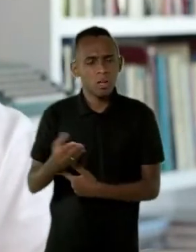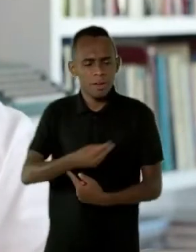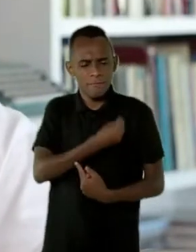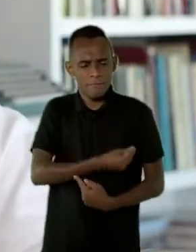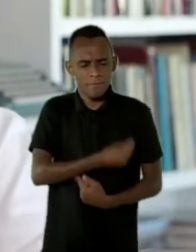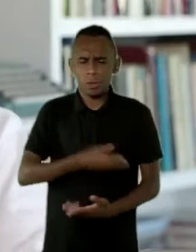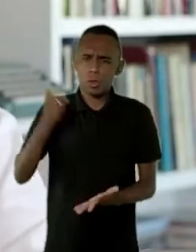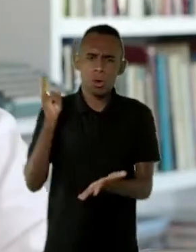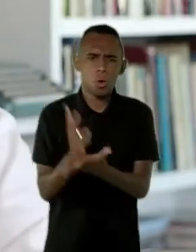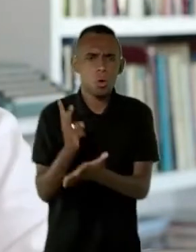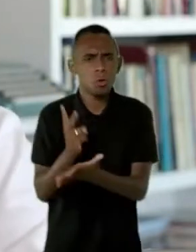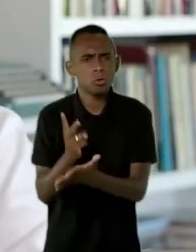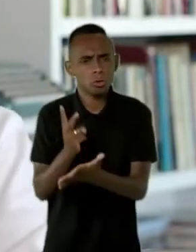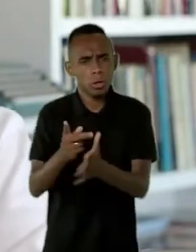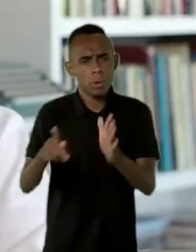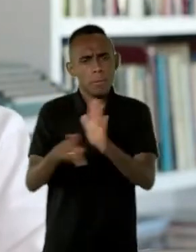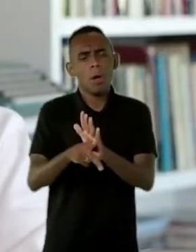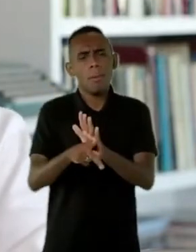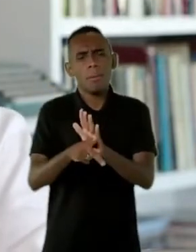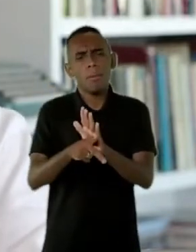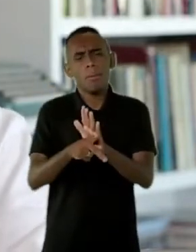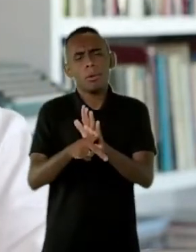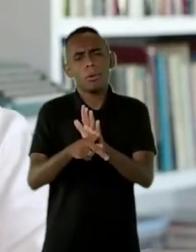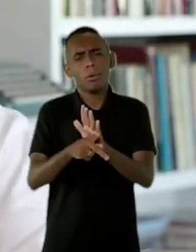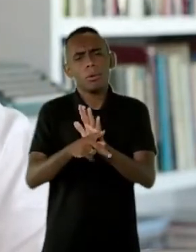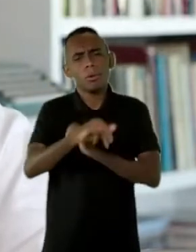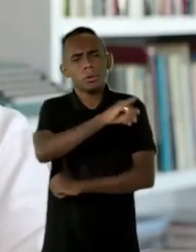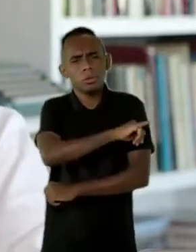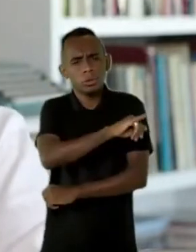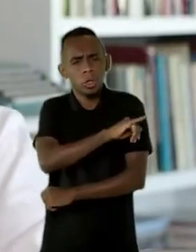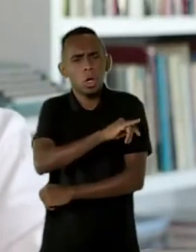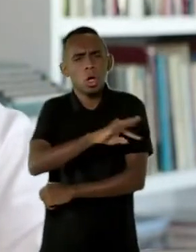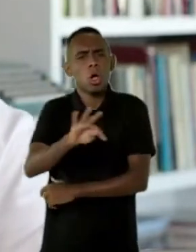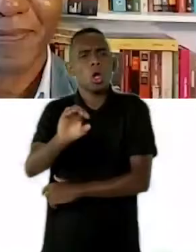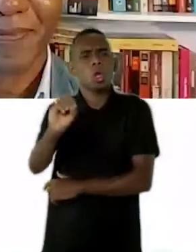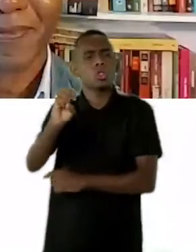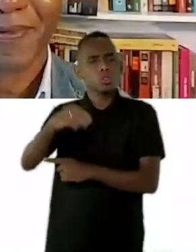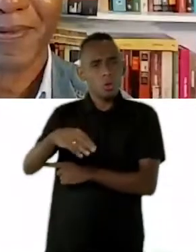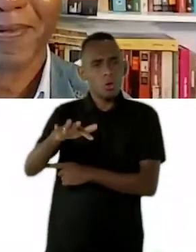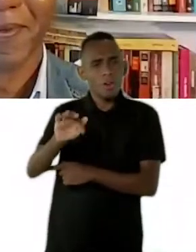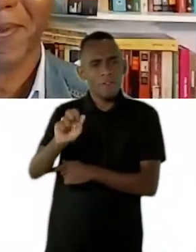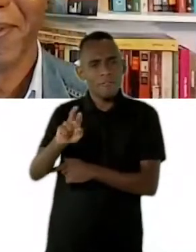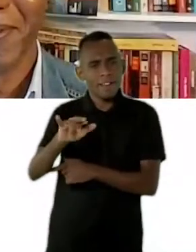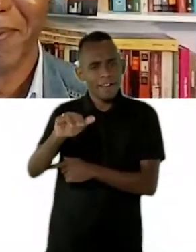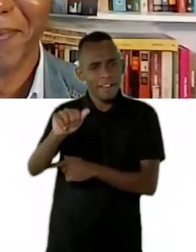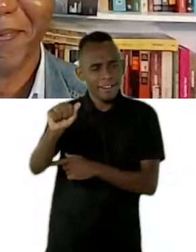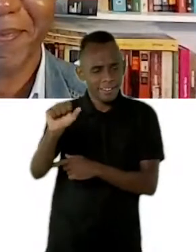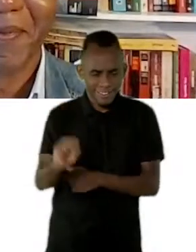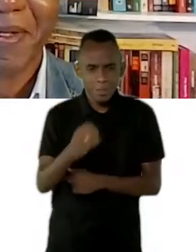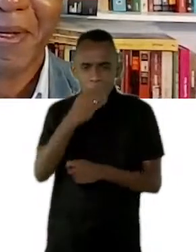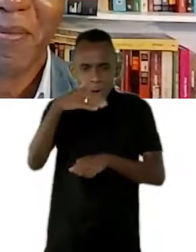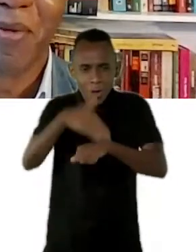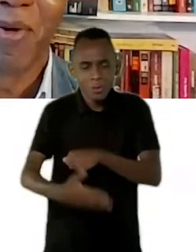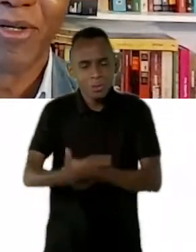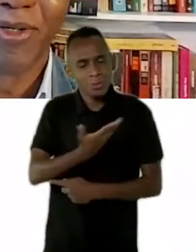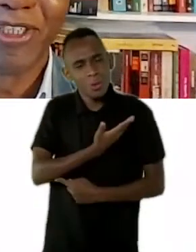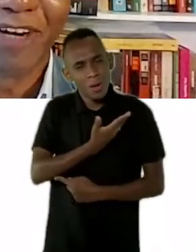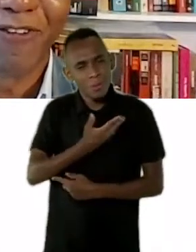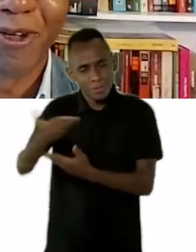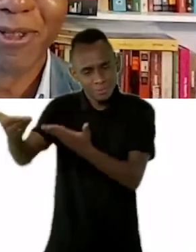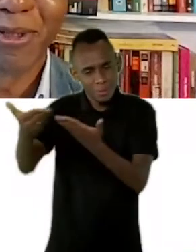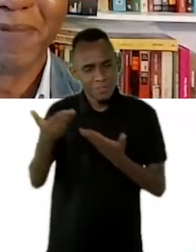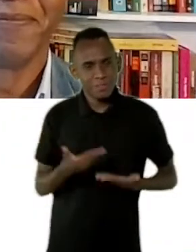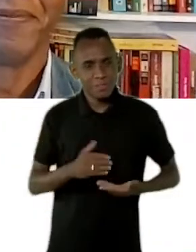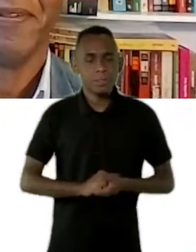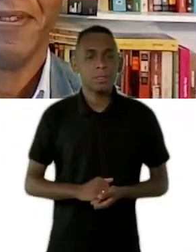Academia Carioca de Letras, Tom Farias. Muito boa noite, meu amigo querido Tom Farias. Bom, boa